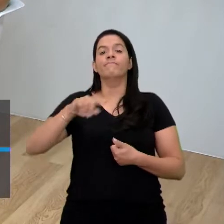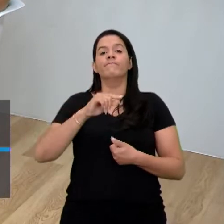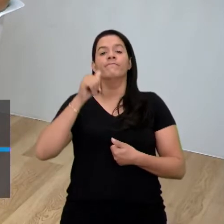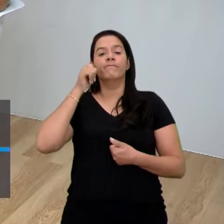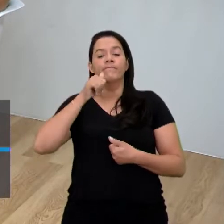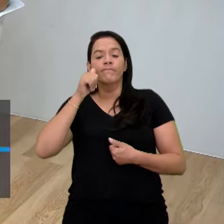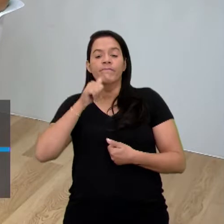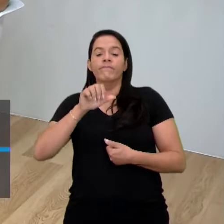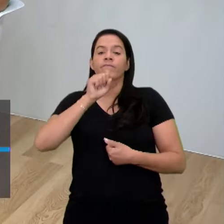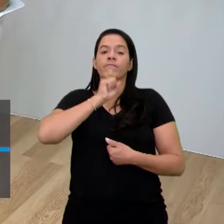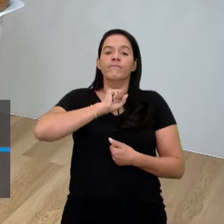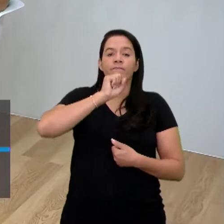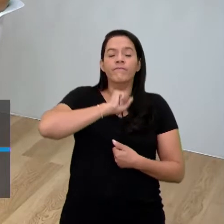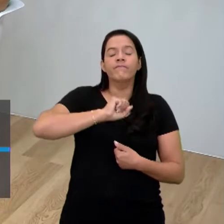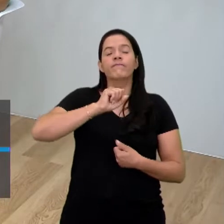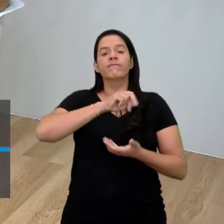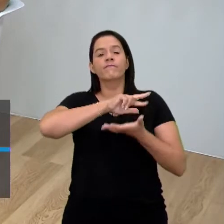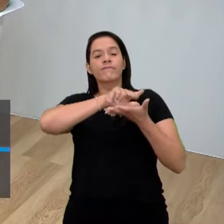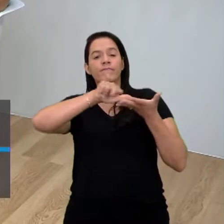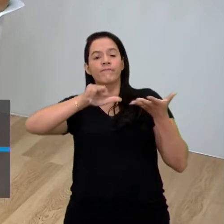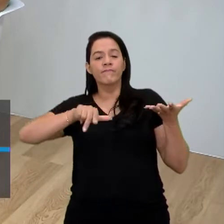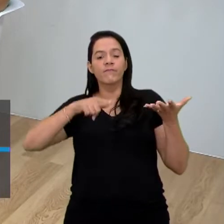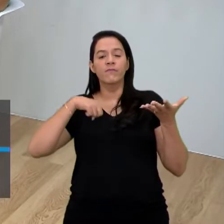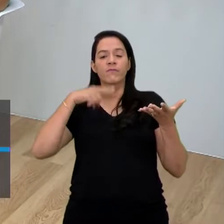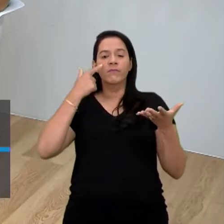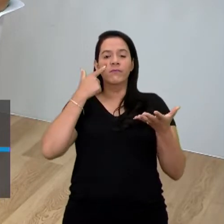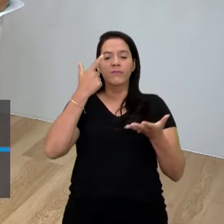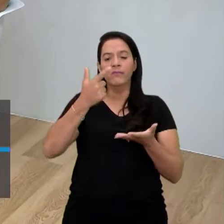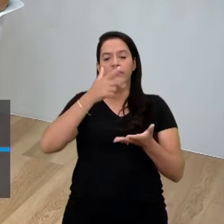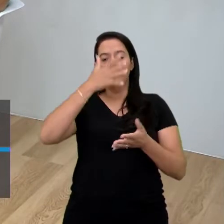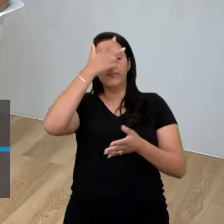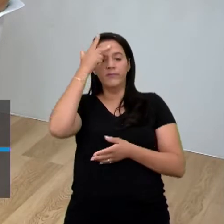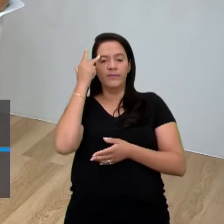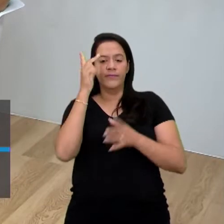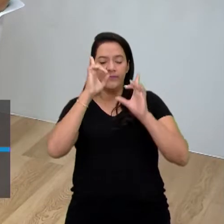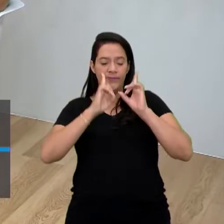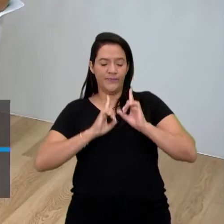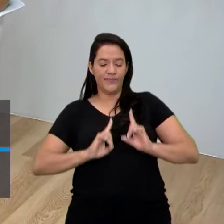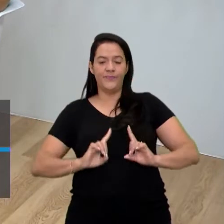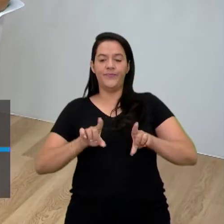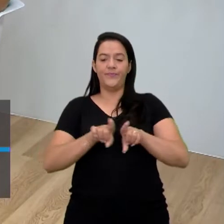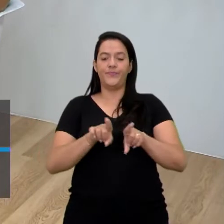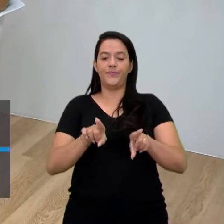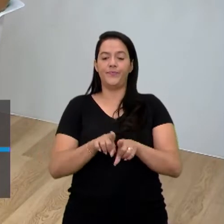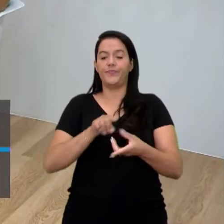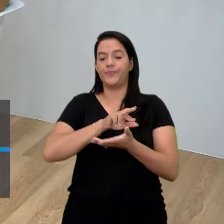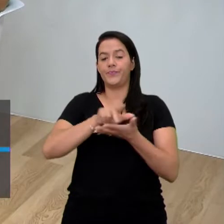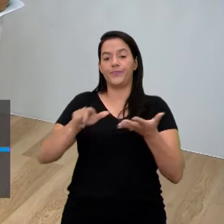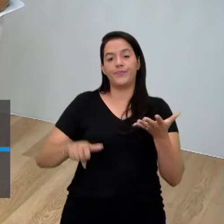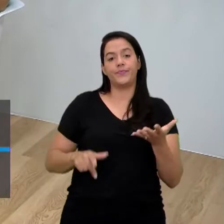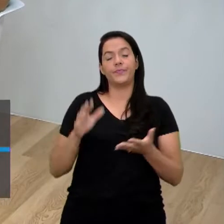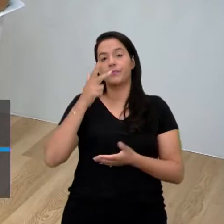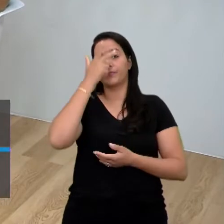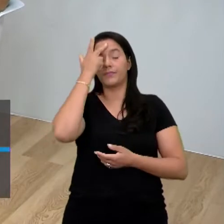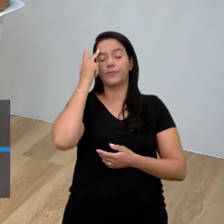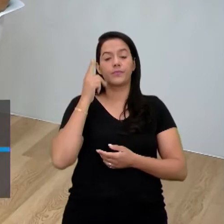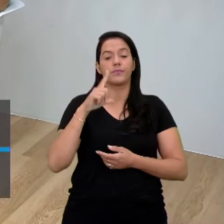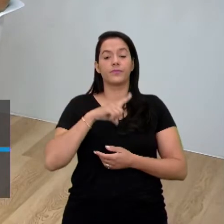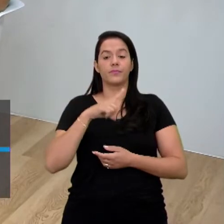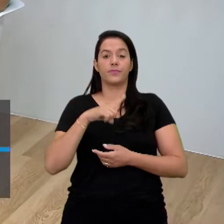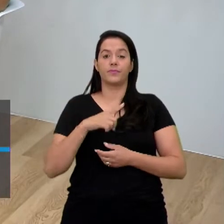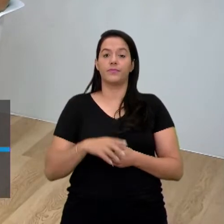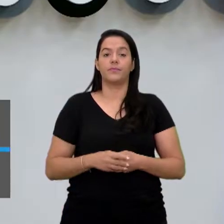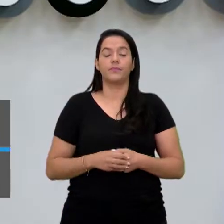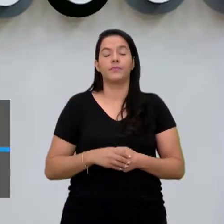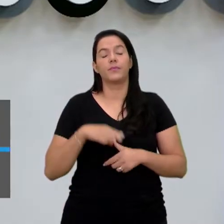pessoas idosas. A gente está falando de um número também grande de pessoas, por exemplo, com deficiência, de vários tipos de pessoas que